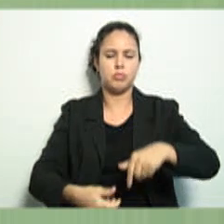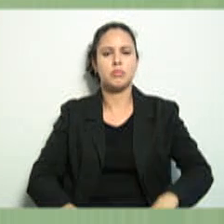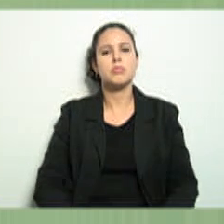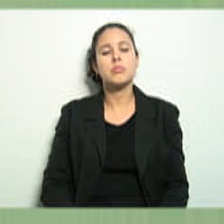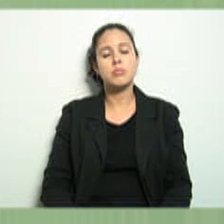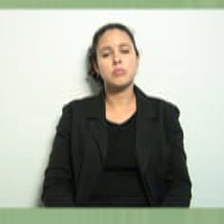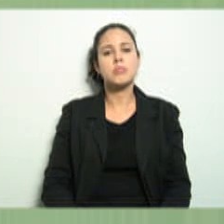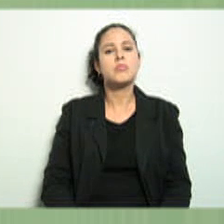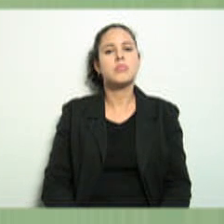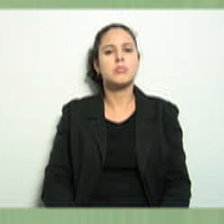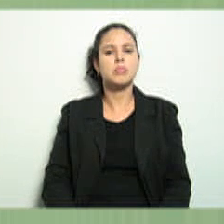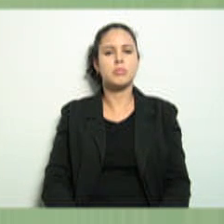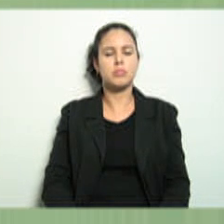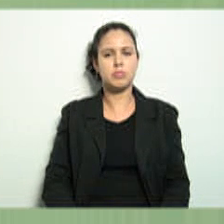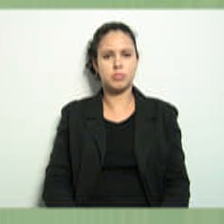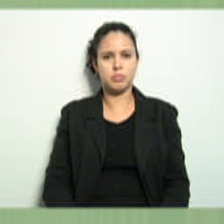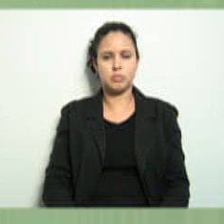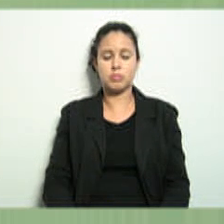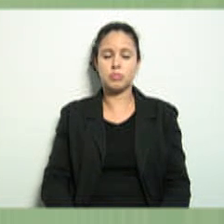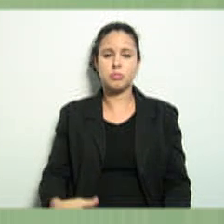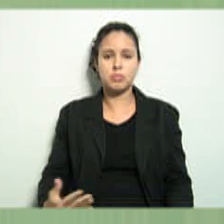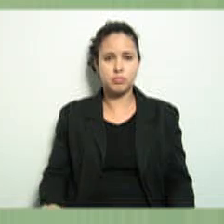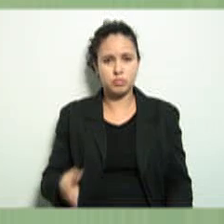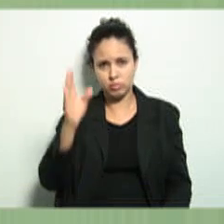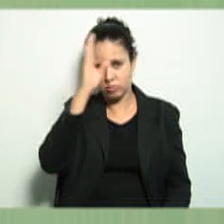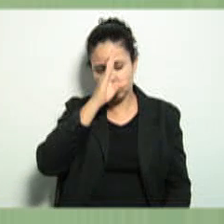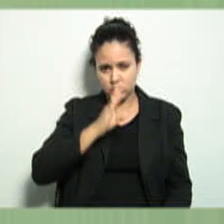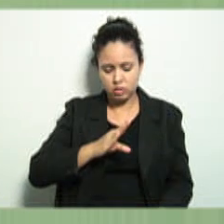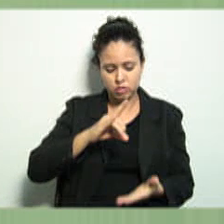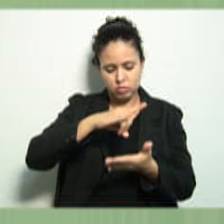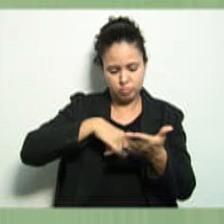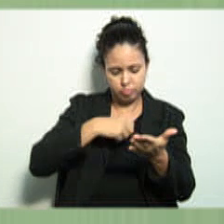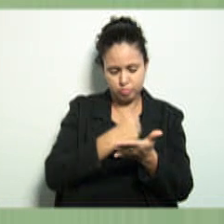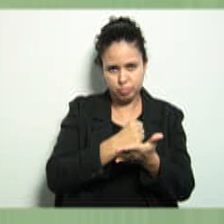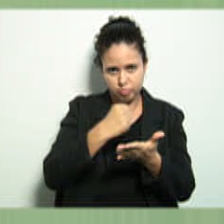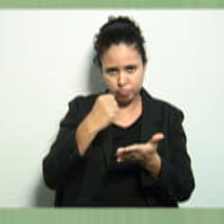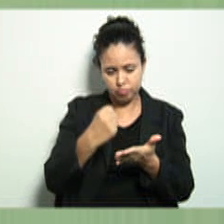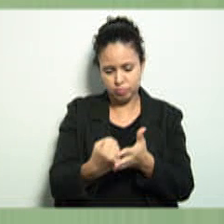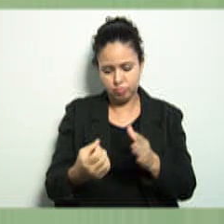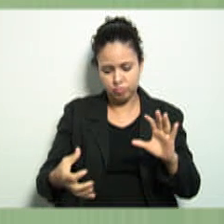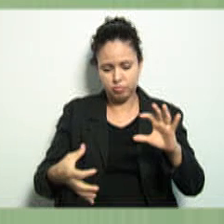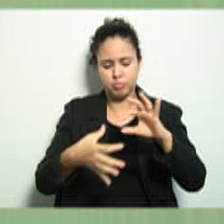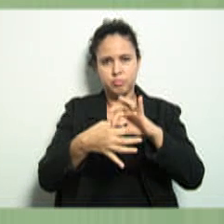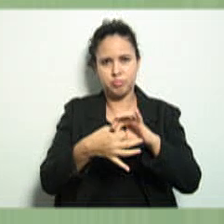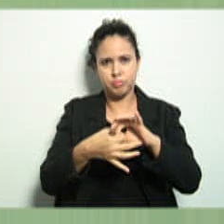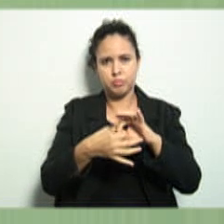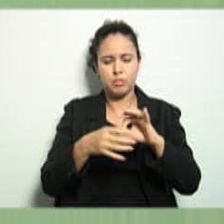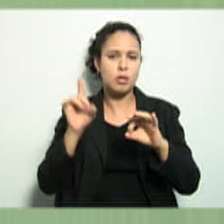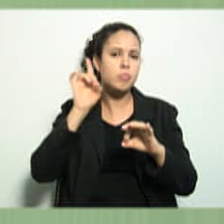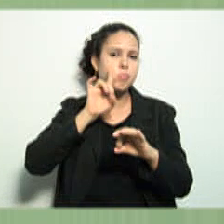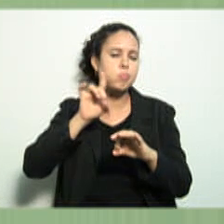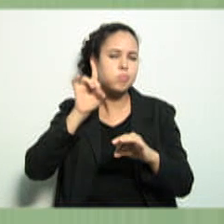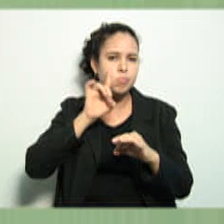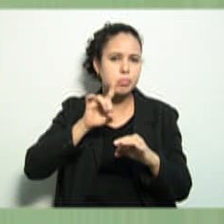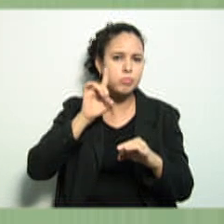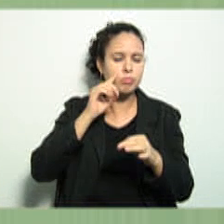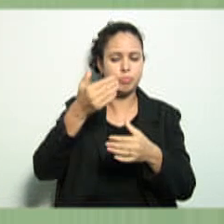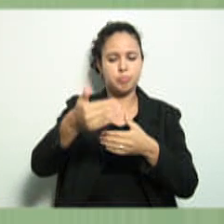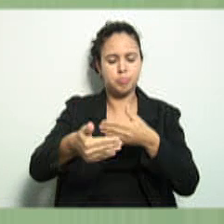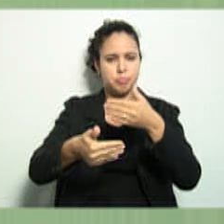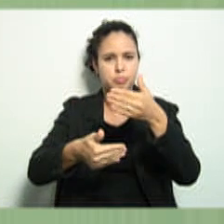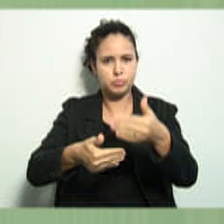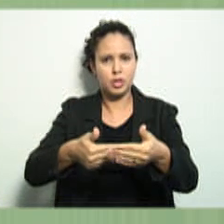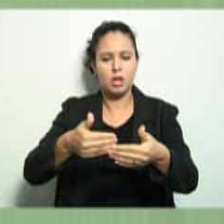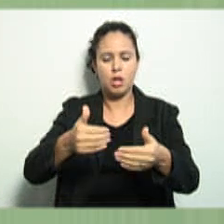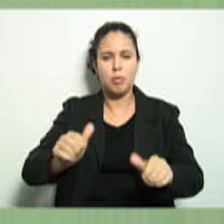O Brasil, então, firmou um acordo com os Estados Unidos para a promoção do melhoramento urbano,